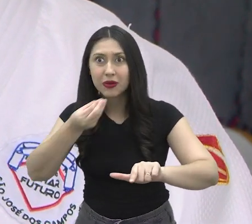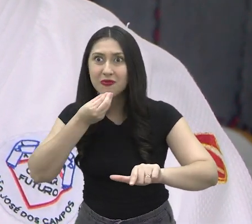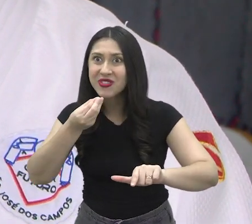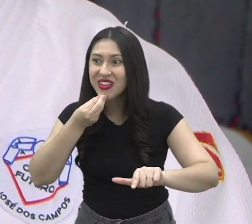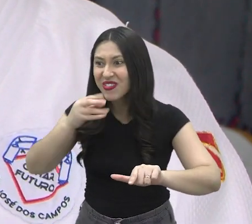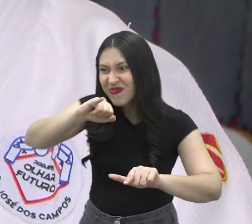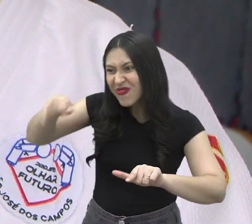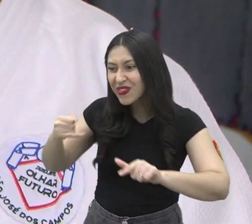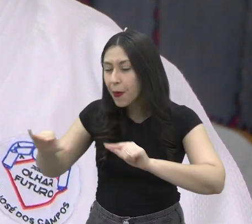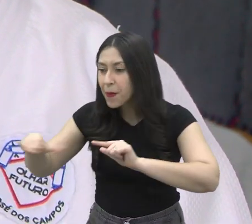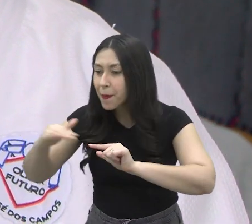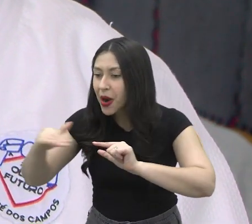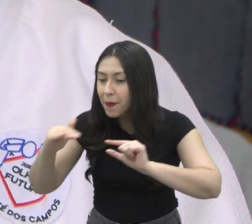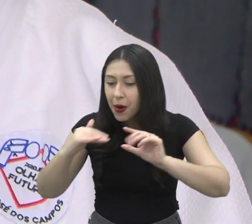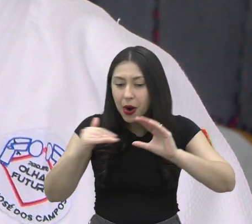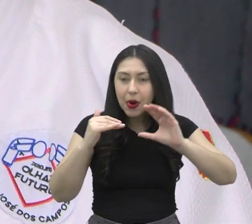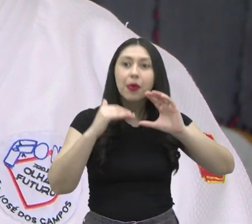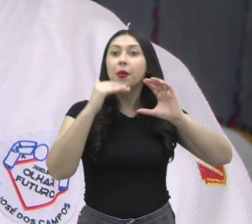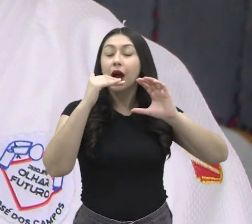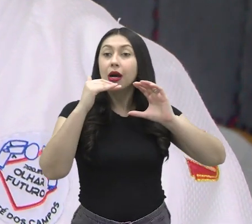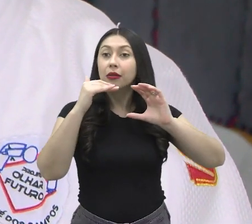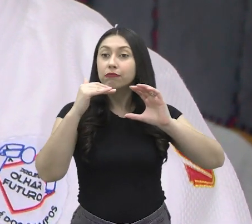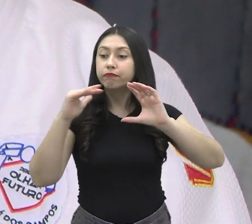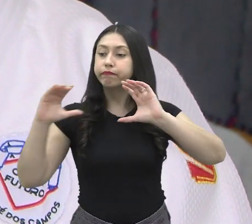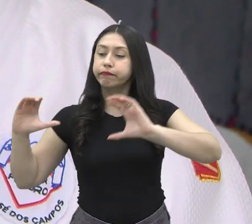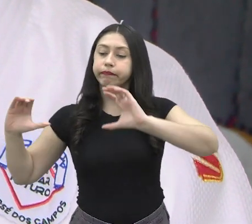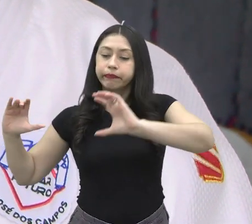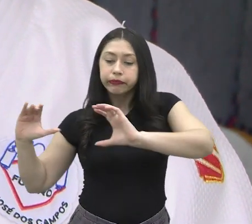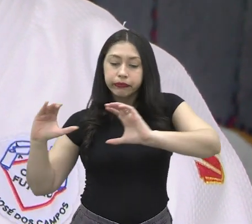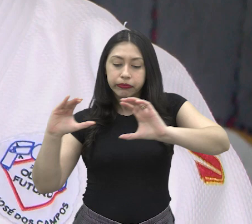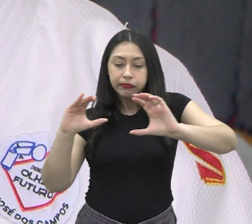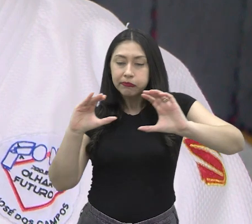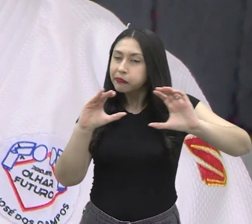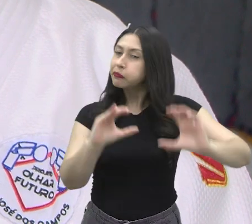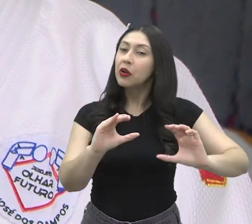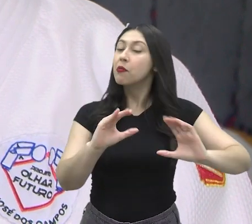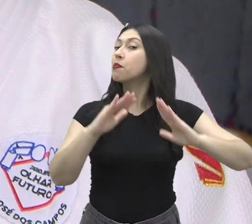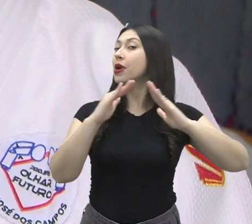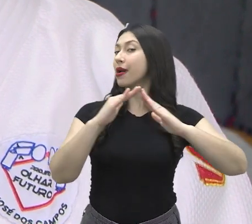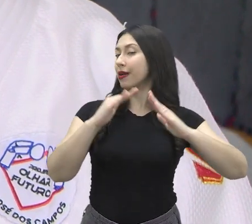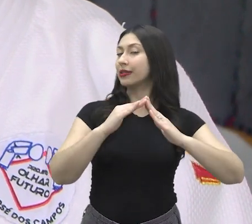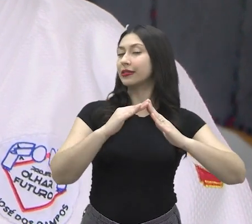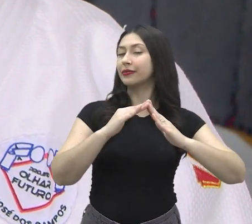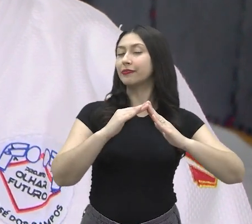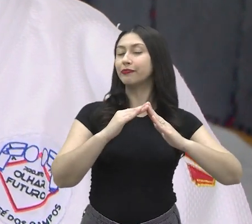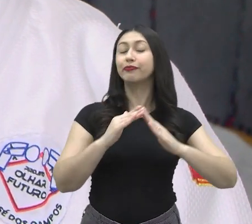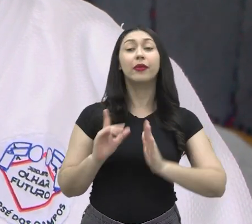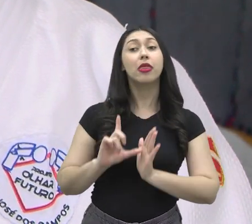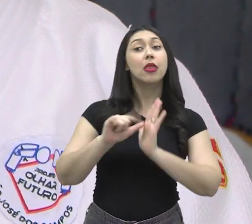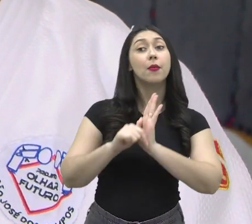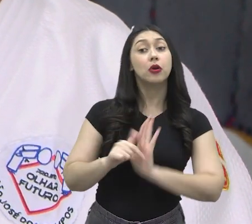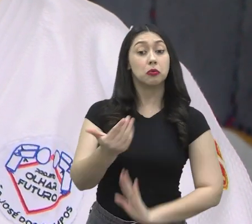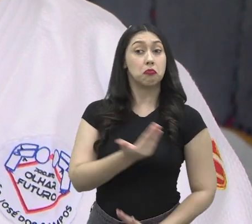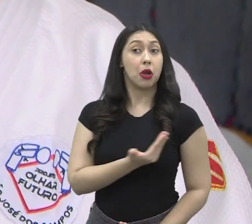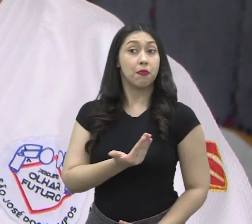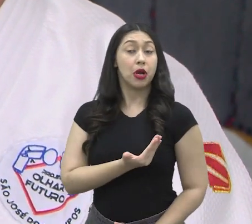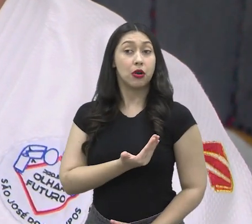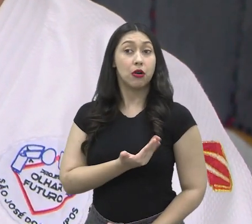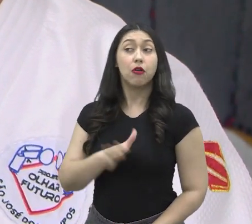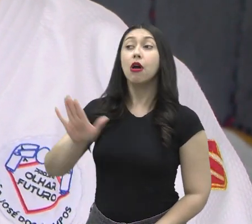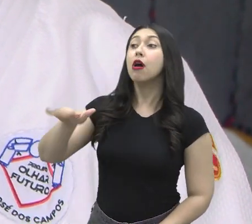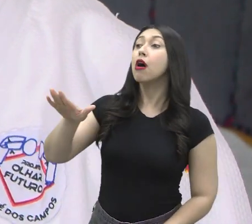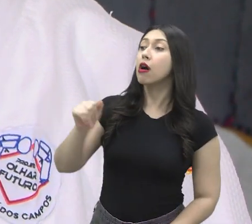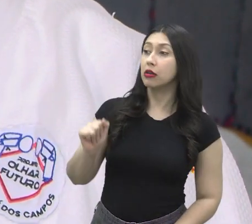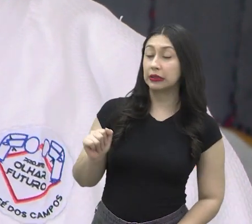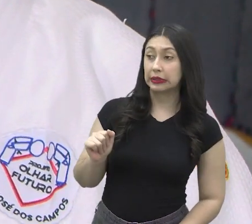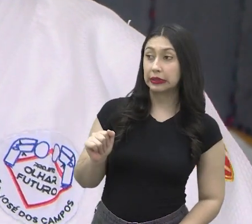minha oportunidade, né? Peguei os tatames, arrumei uma condução, peguei os tatames e levei para minha casa. E um amigo meu